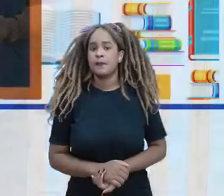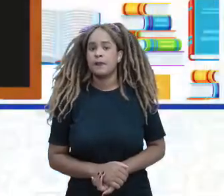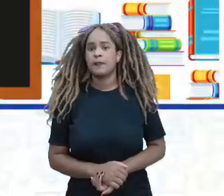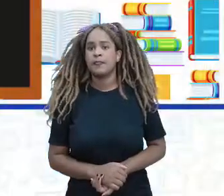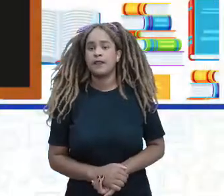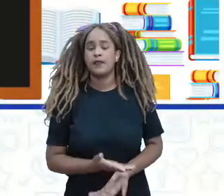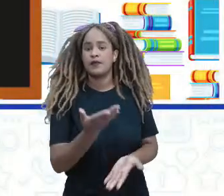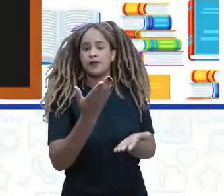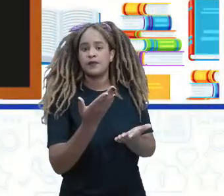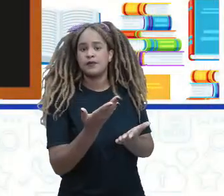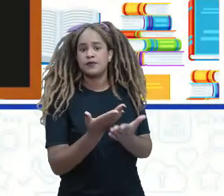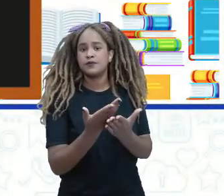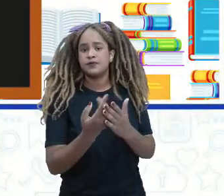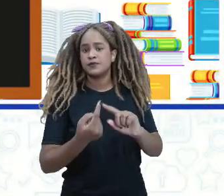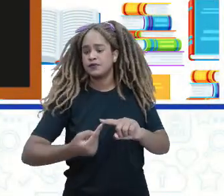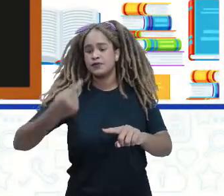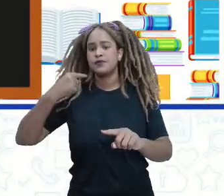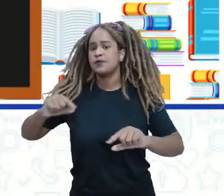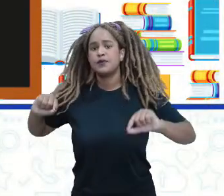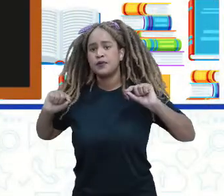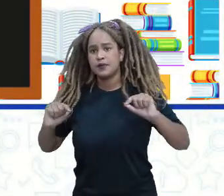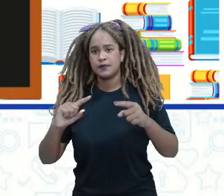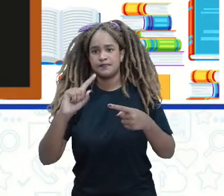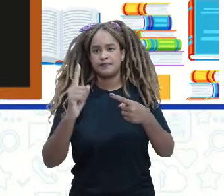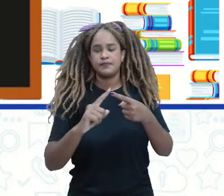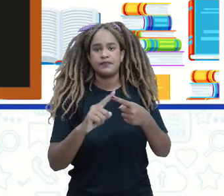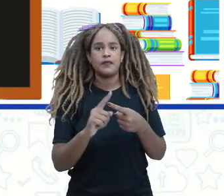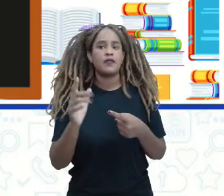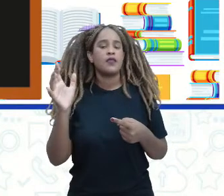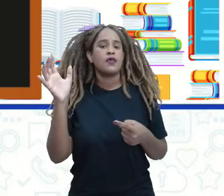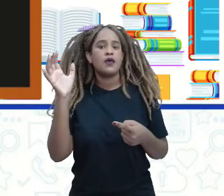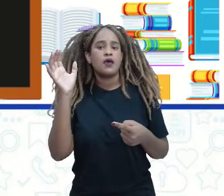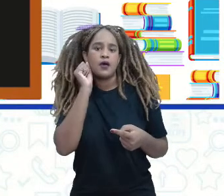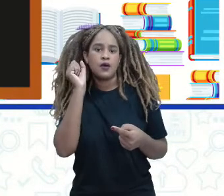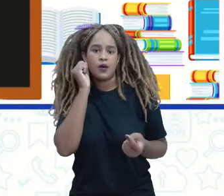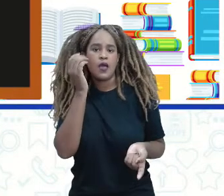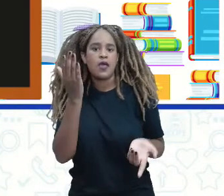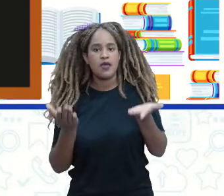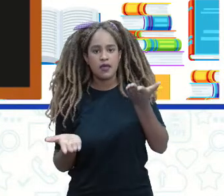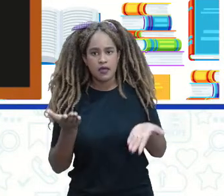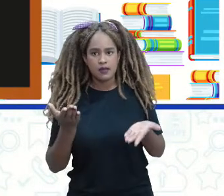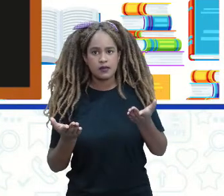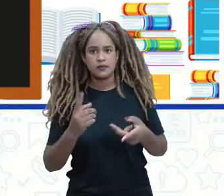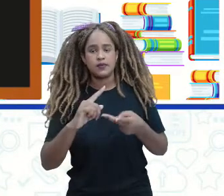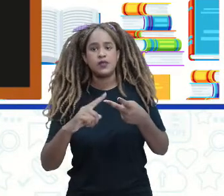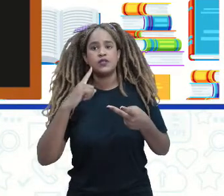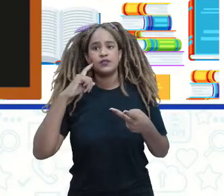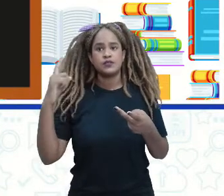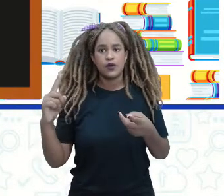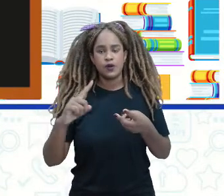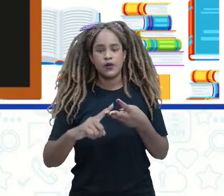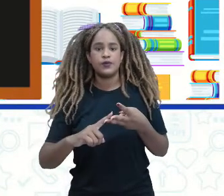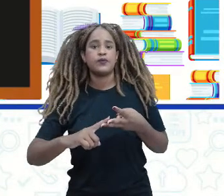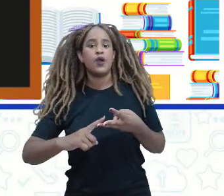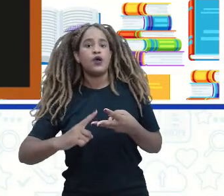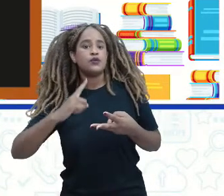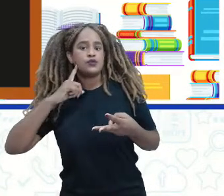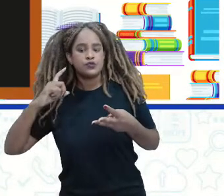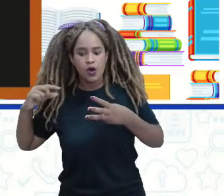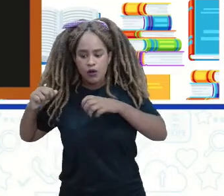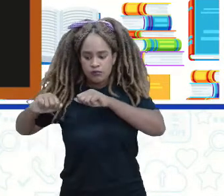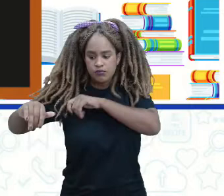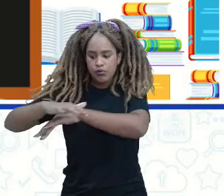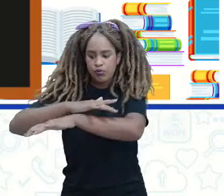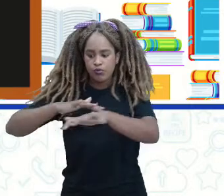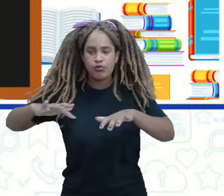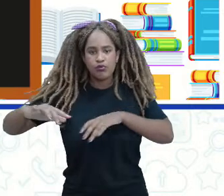na aula passada. Audição e equilíbrio, som, propagação do